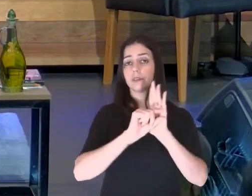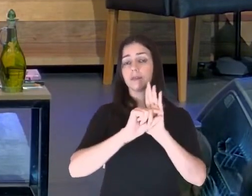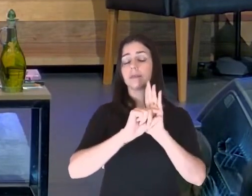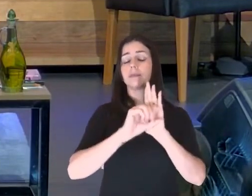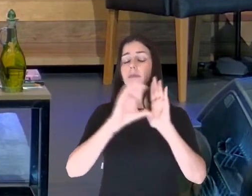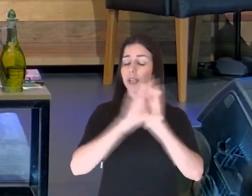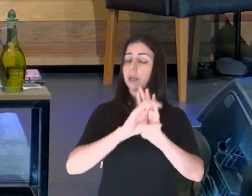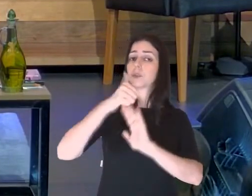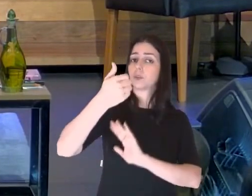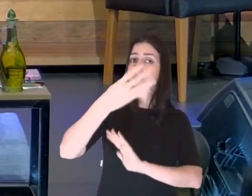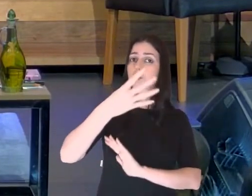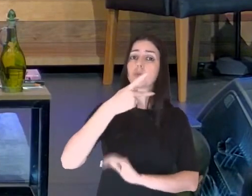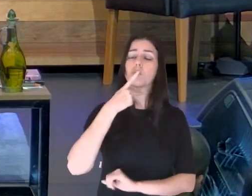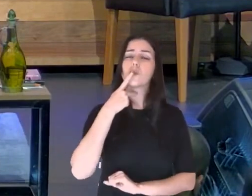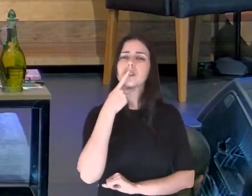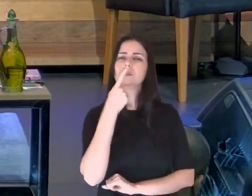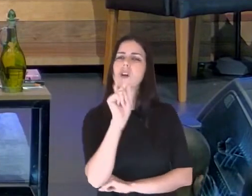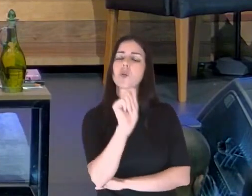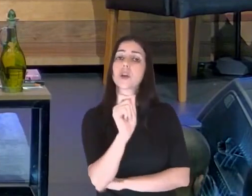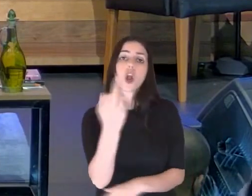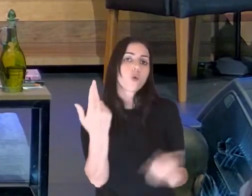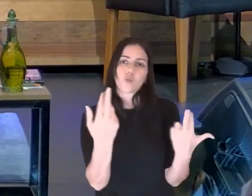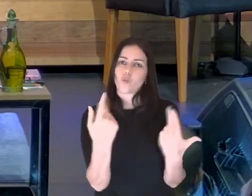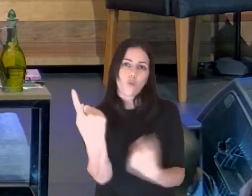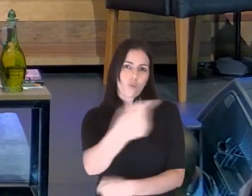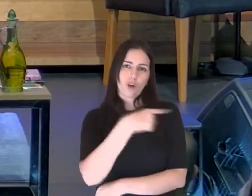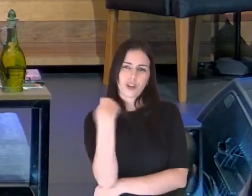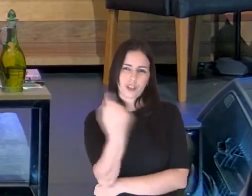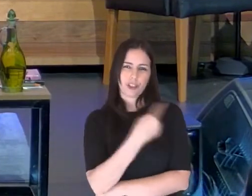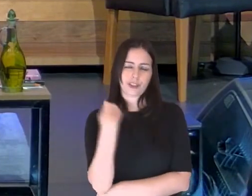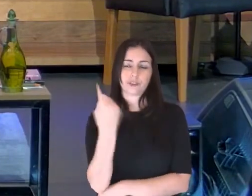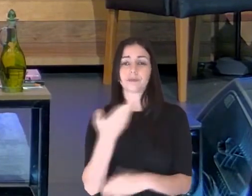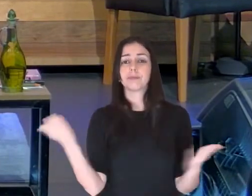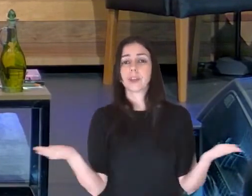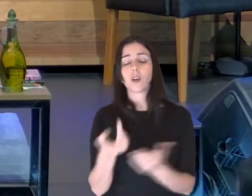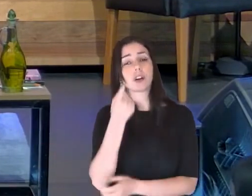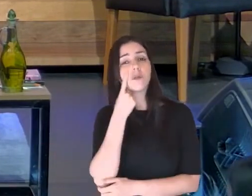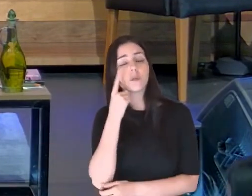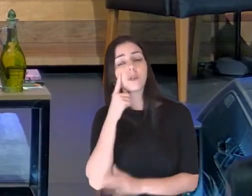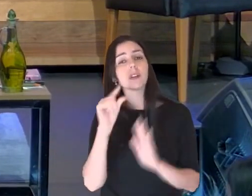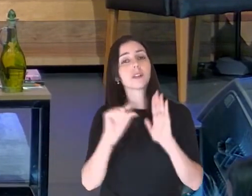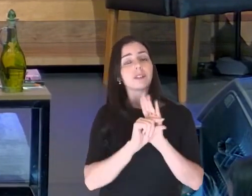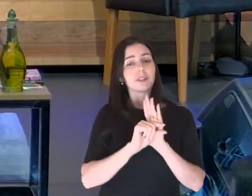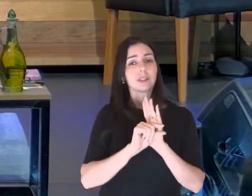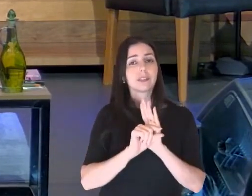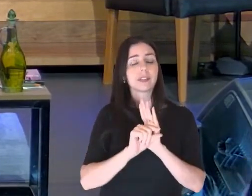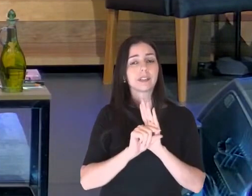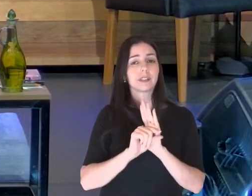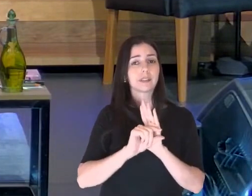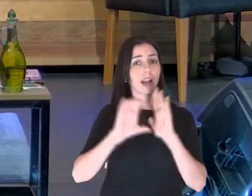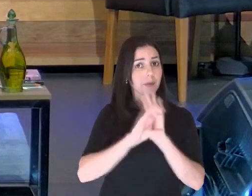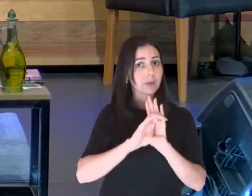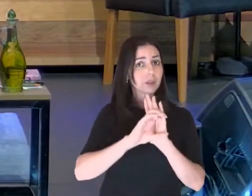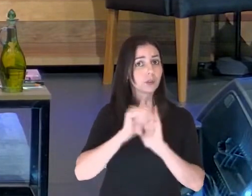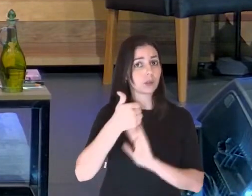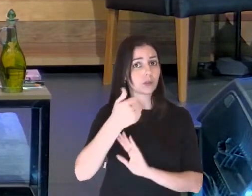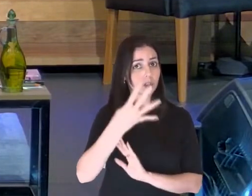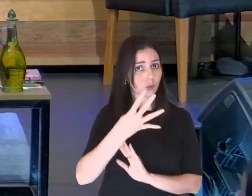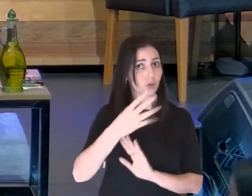você vai encontrar uma situação que é a nossa. Pula comigo do versículo, do capítulo 14,